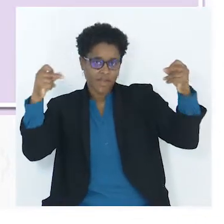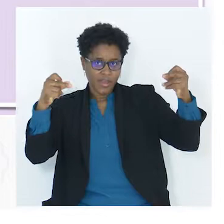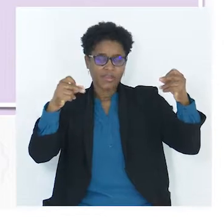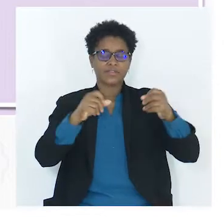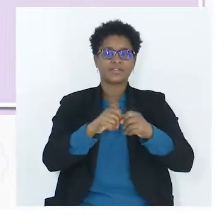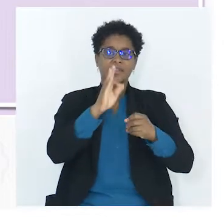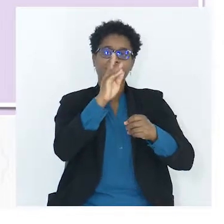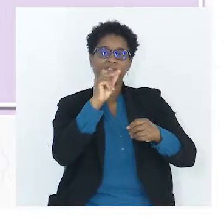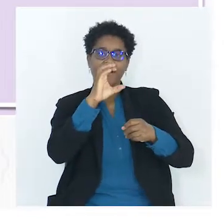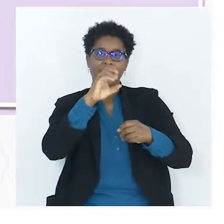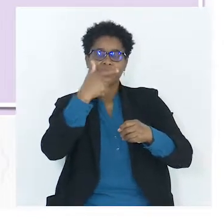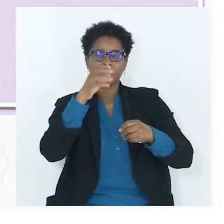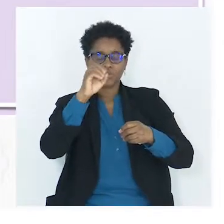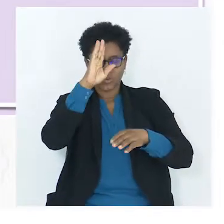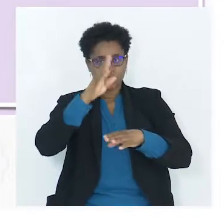facto histórico,